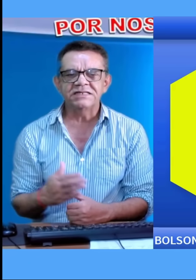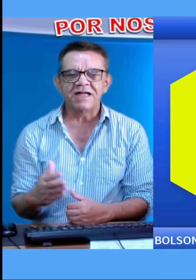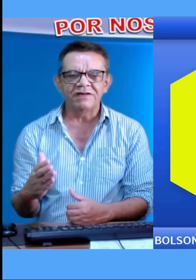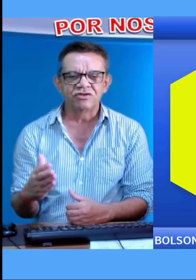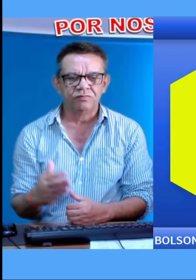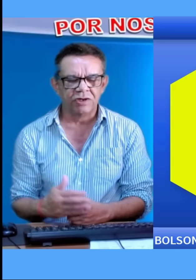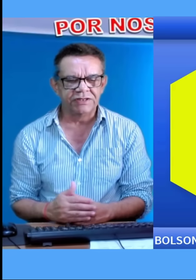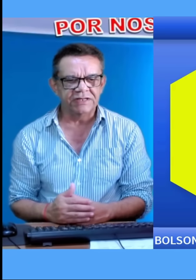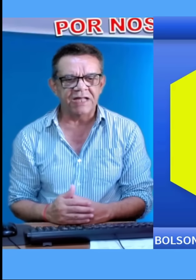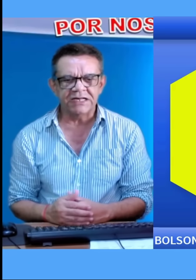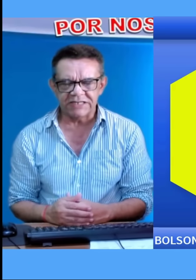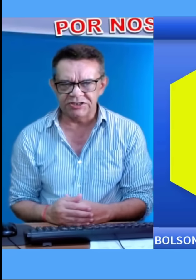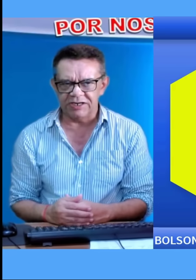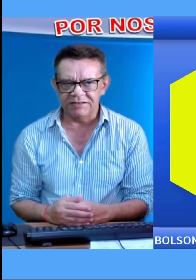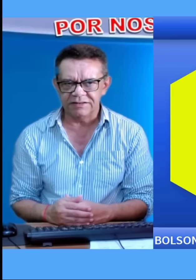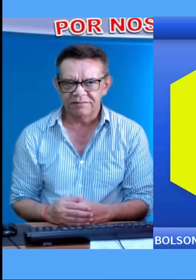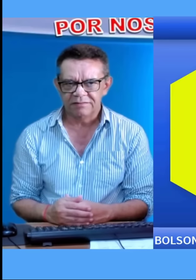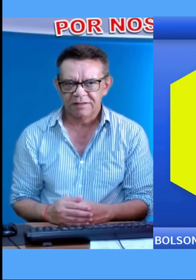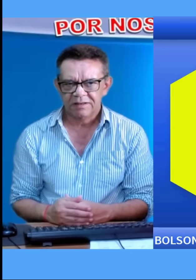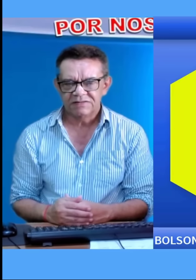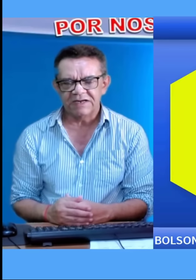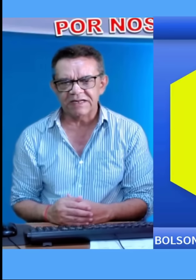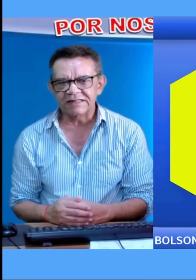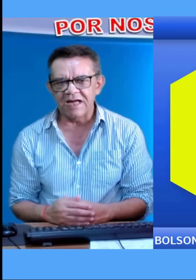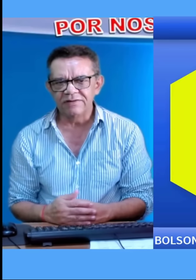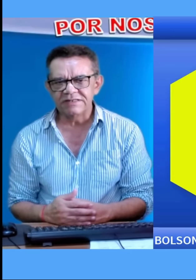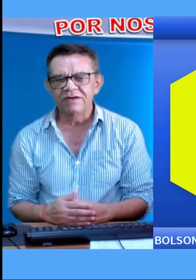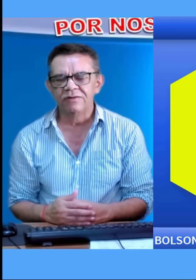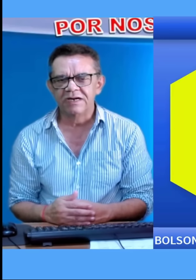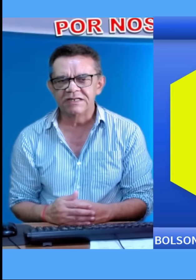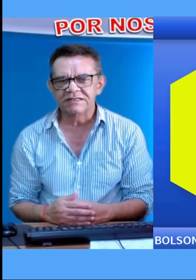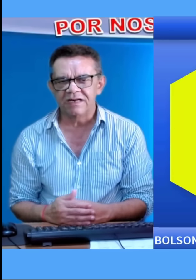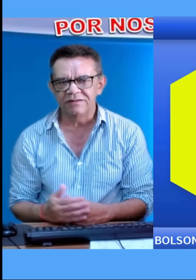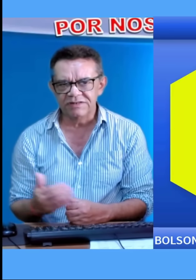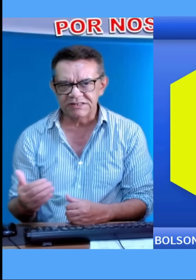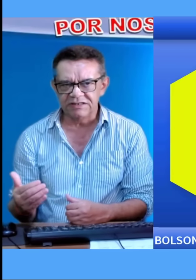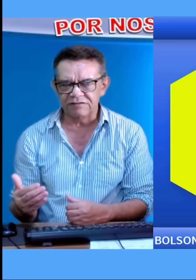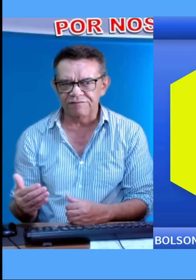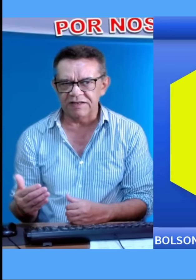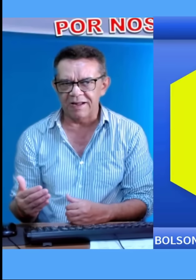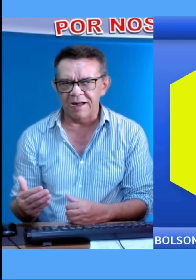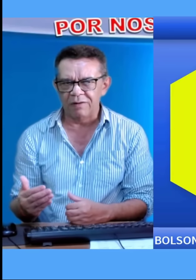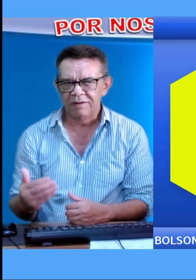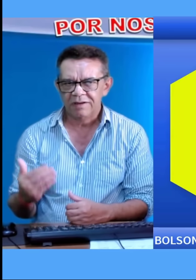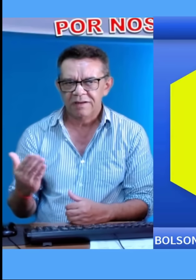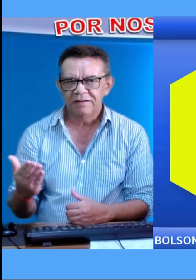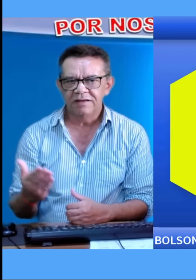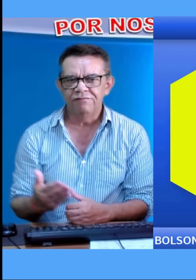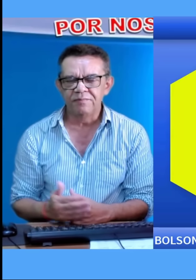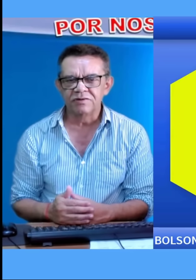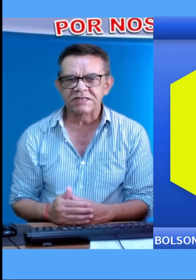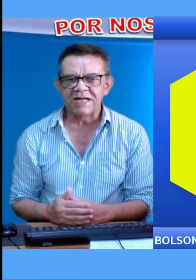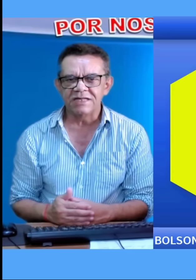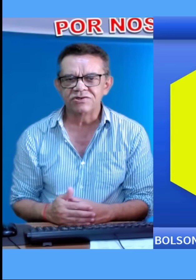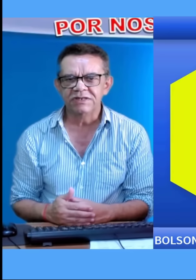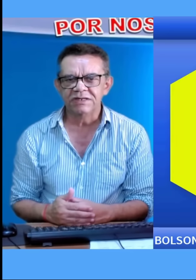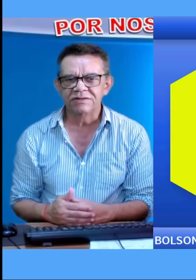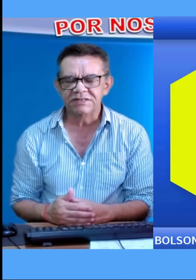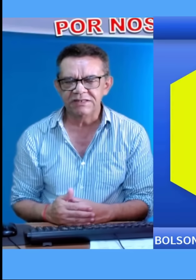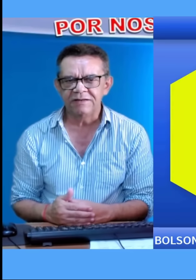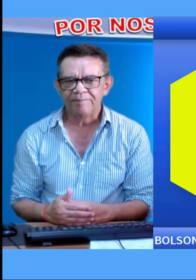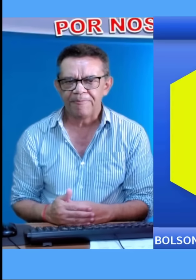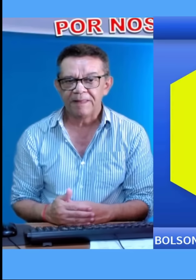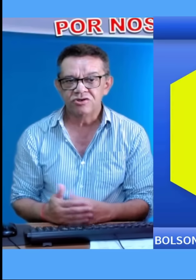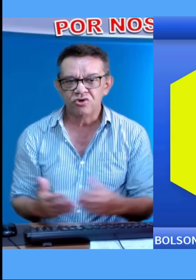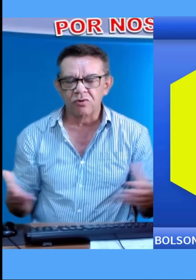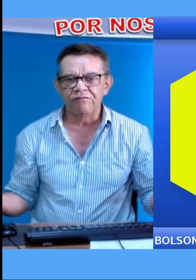quem estava subordinada essa gente? Secretário de Segurança do Distrito Federal, que foi para os Estados Unidos